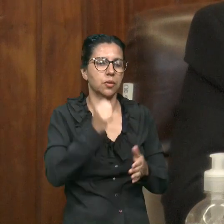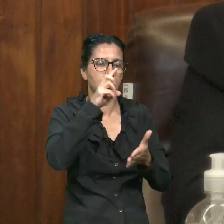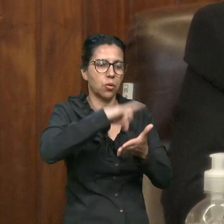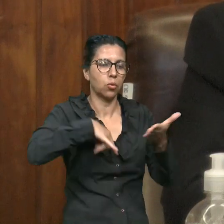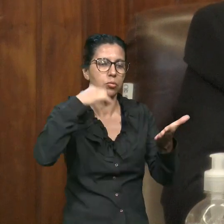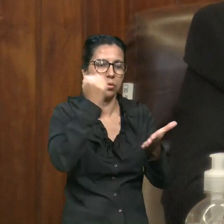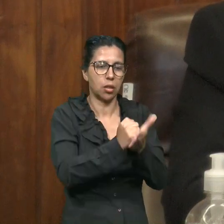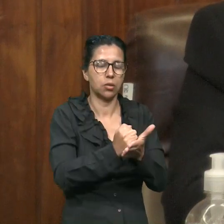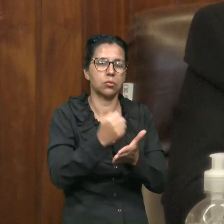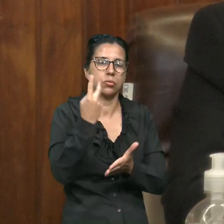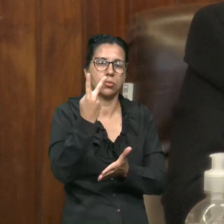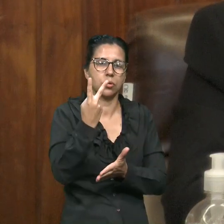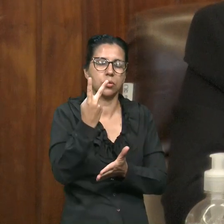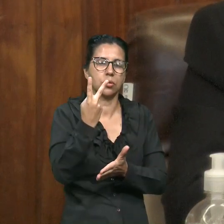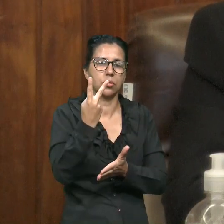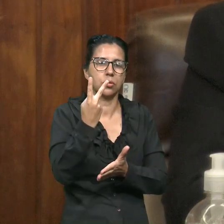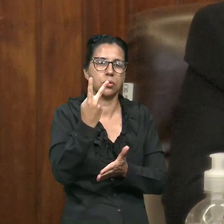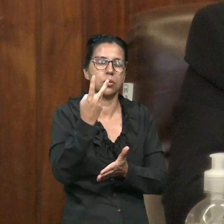contrato,